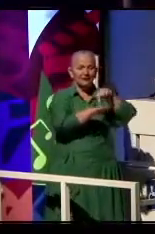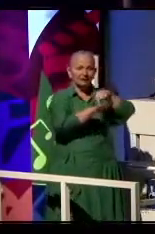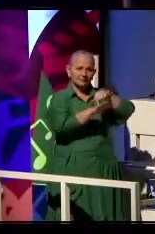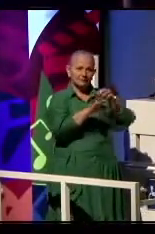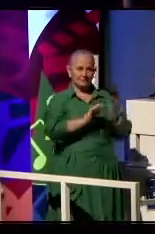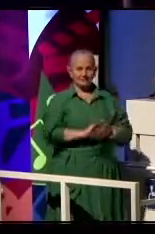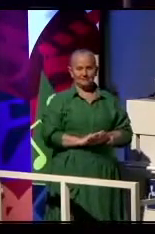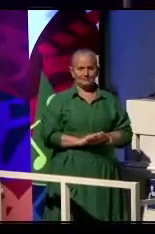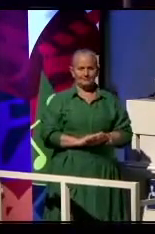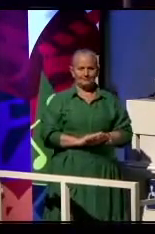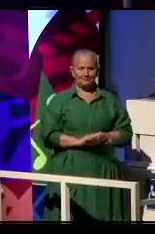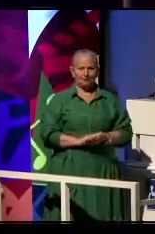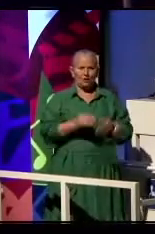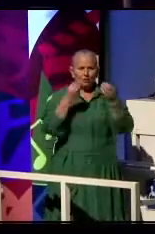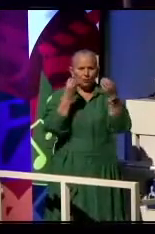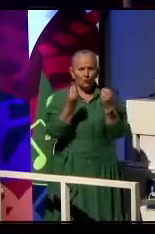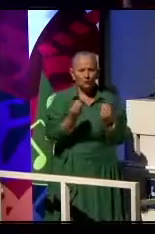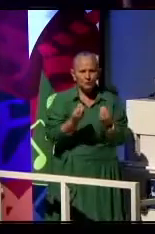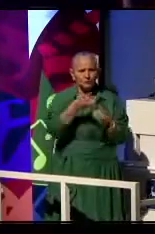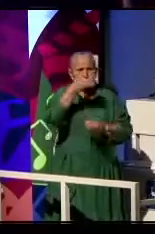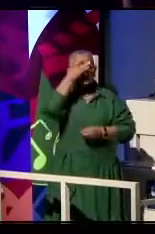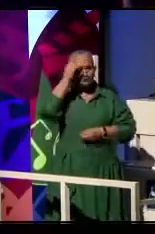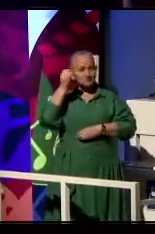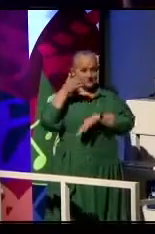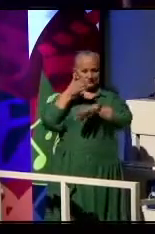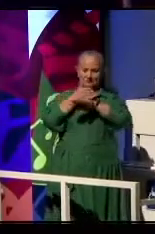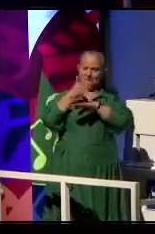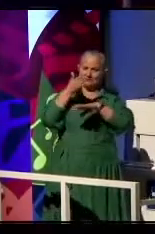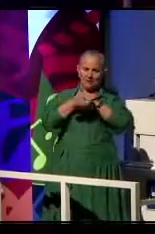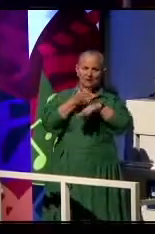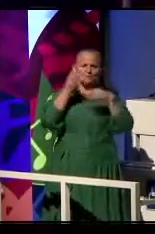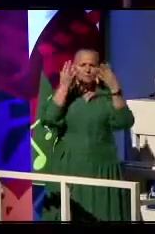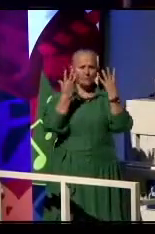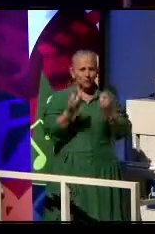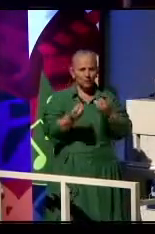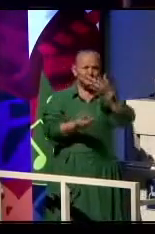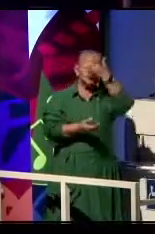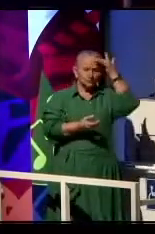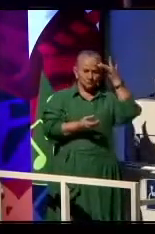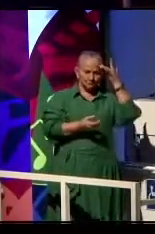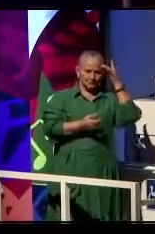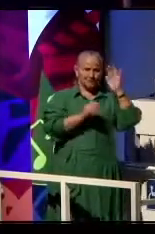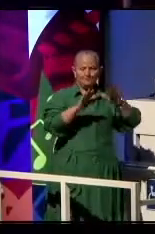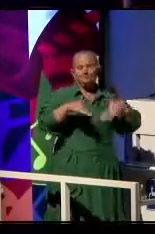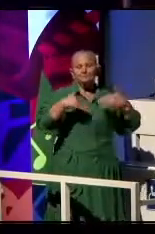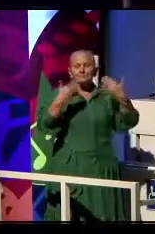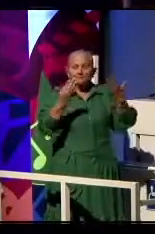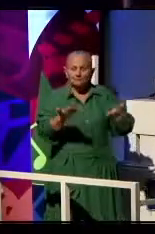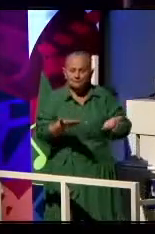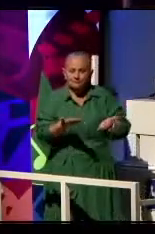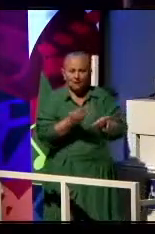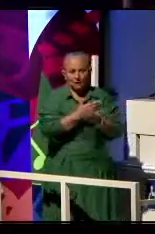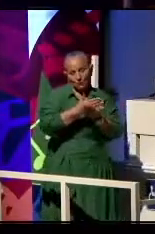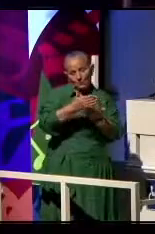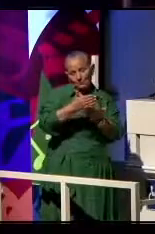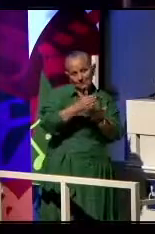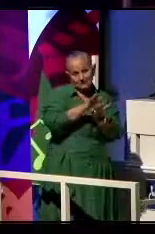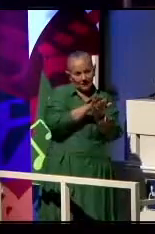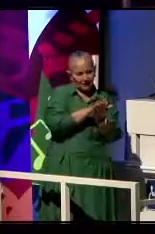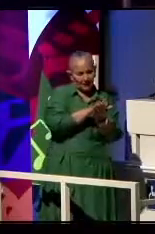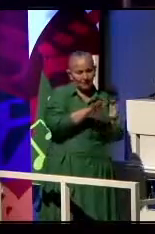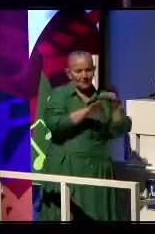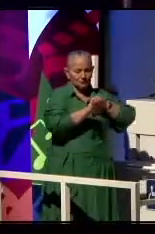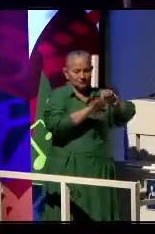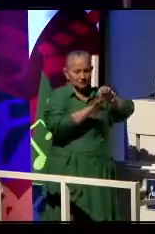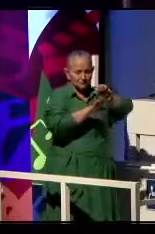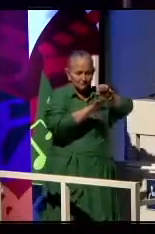as pessoas que fizeram parte desse projeto, e são muitas pessoas. Então, a inovação começa pela capa, que aí,